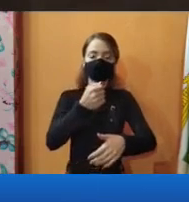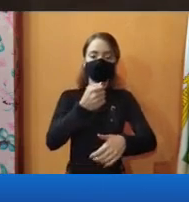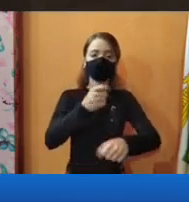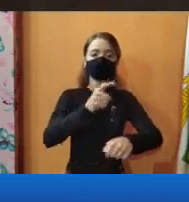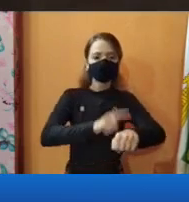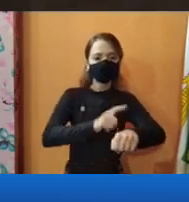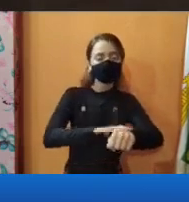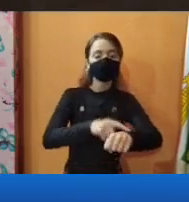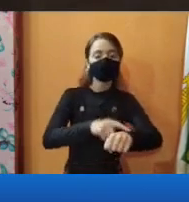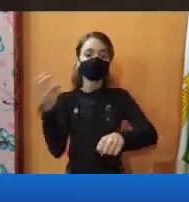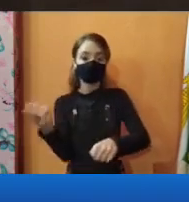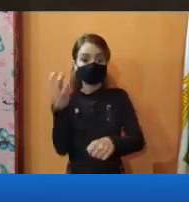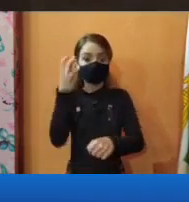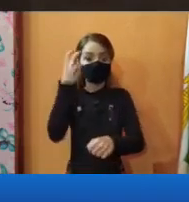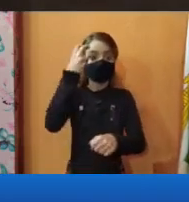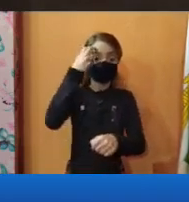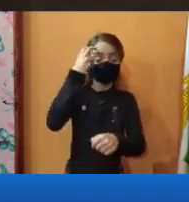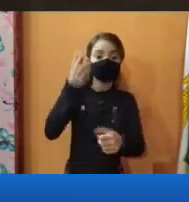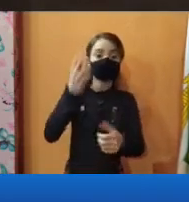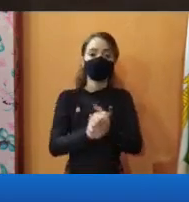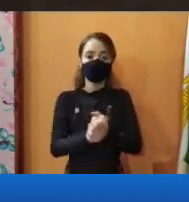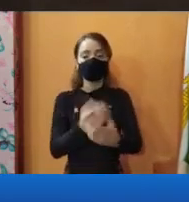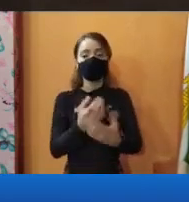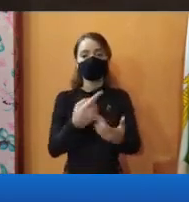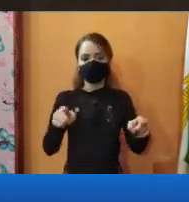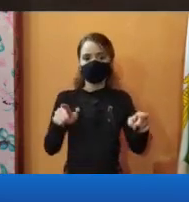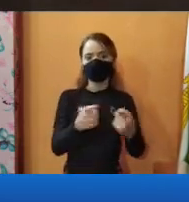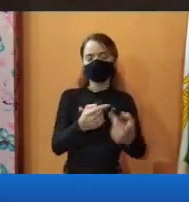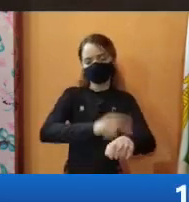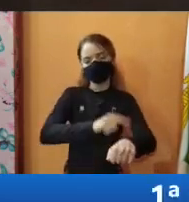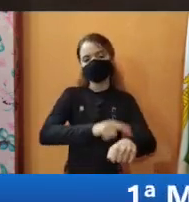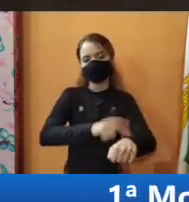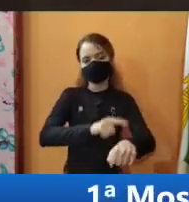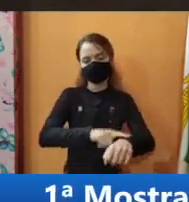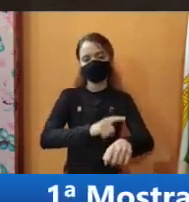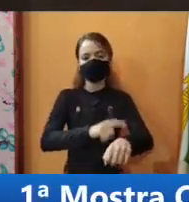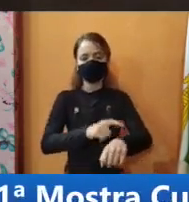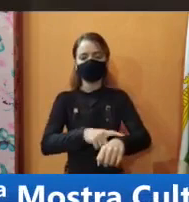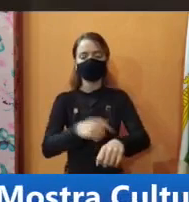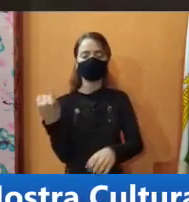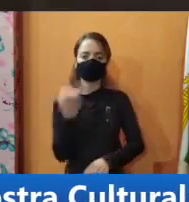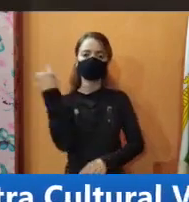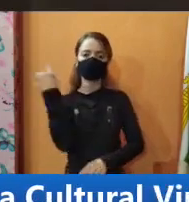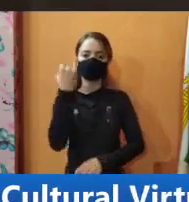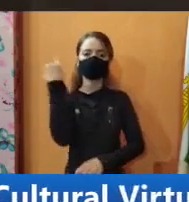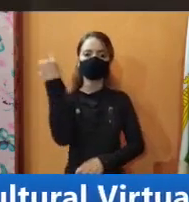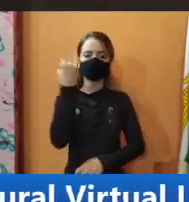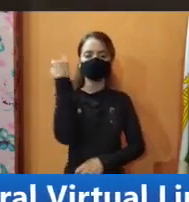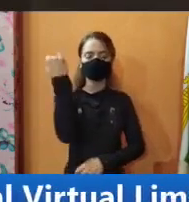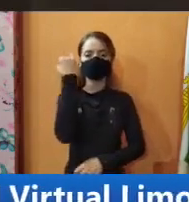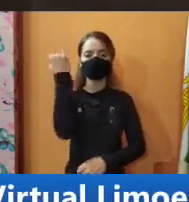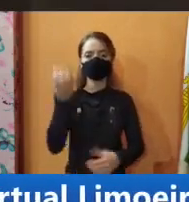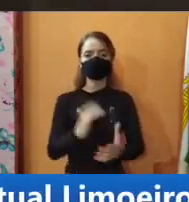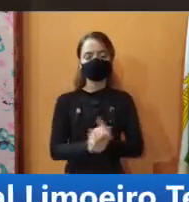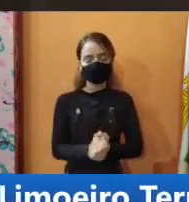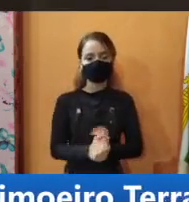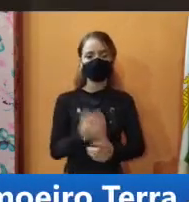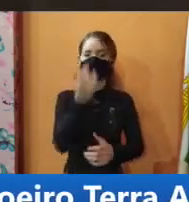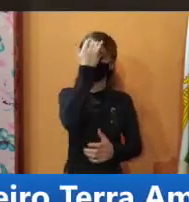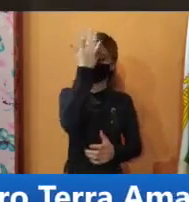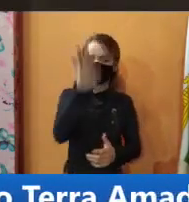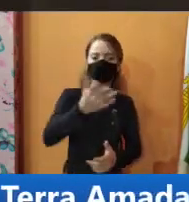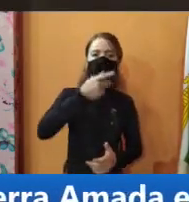então nós não estávamos na Academia Brasileira de Letras, graças a Deus. Então, o voo fica mais